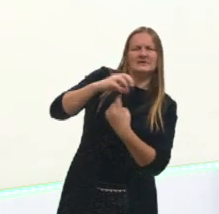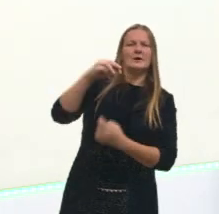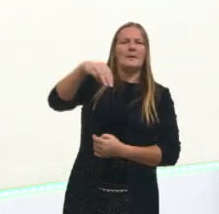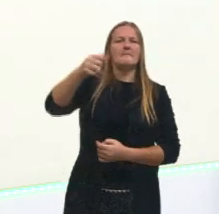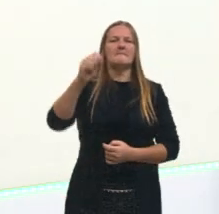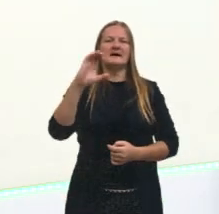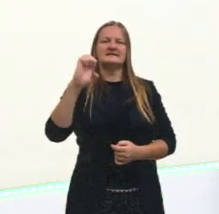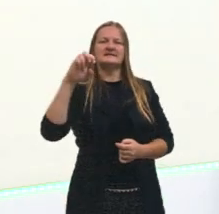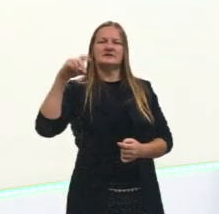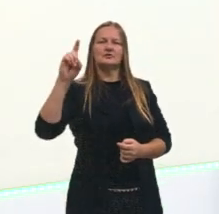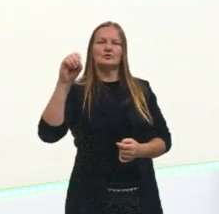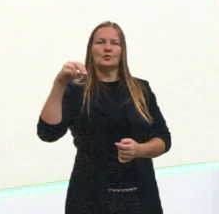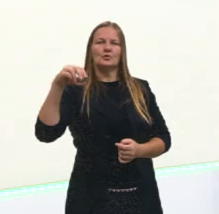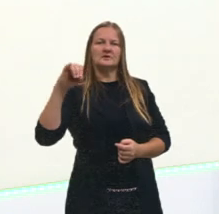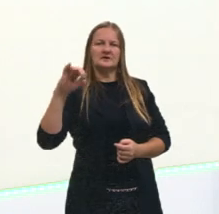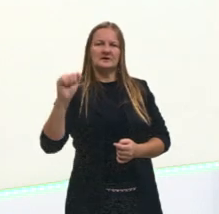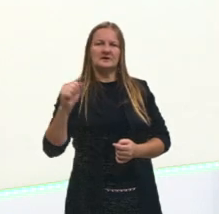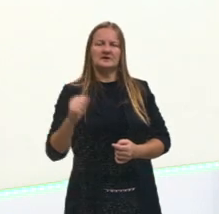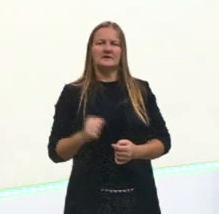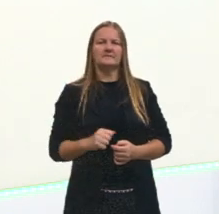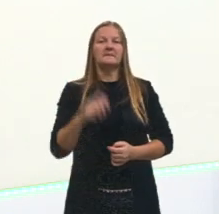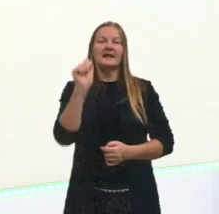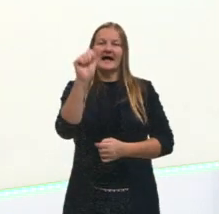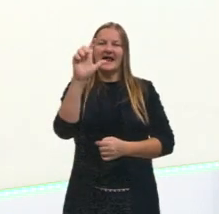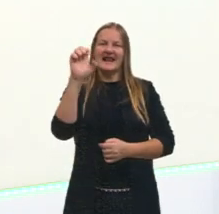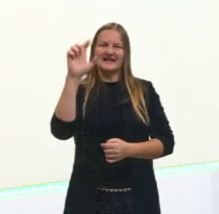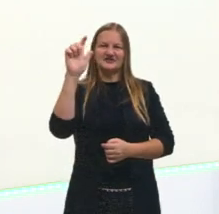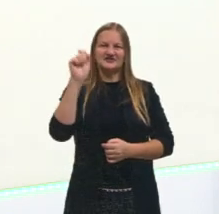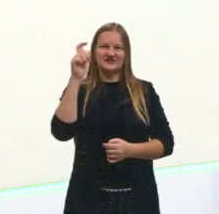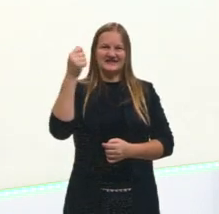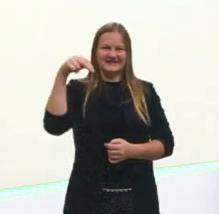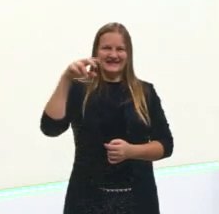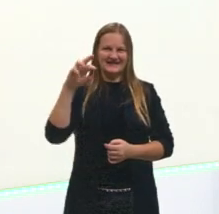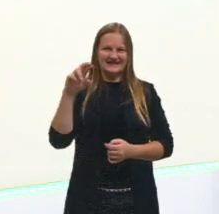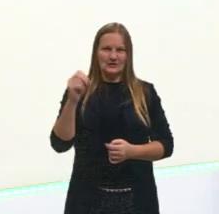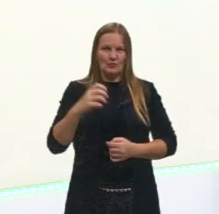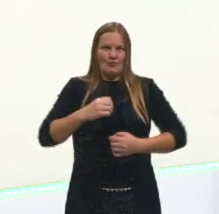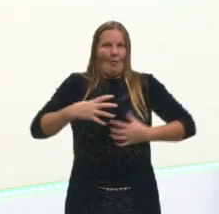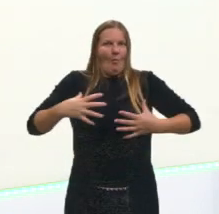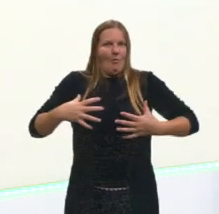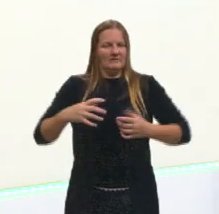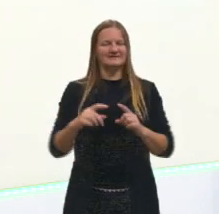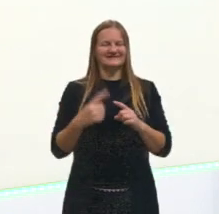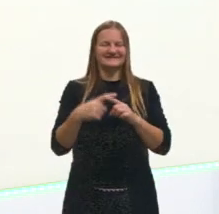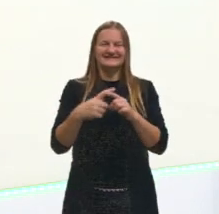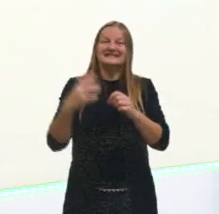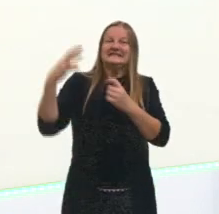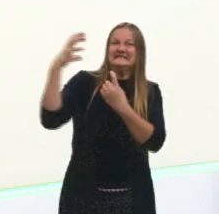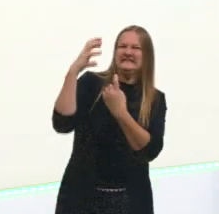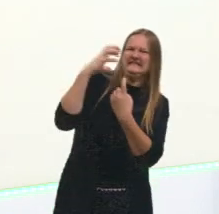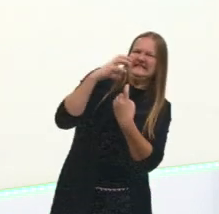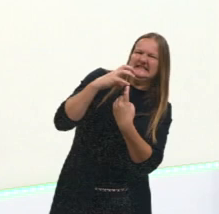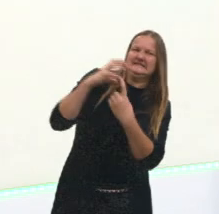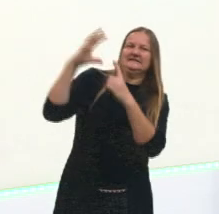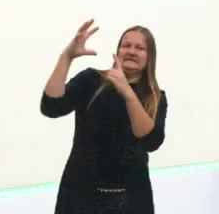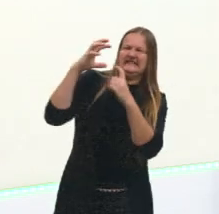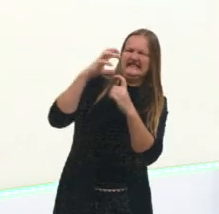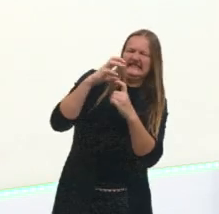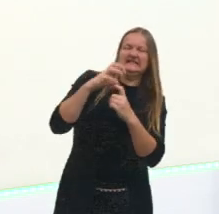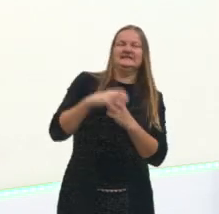macedônios né os macedônios do Alexandre o Grande e depois que terminar esse período helenístico que vai ser muito importante